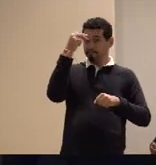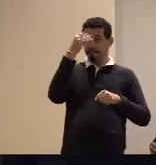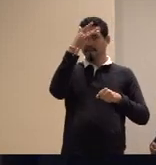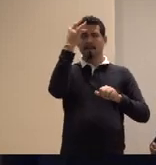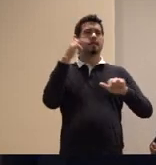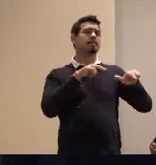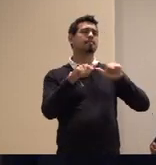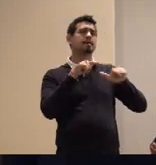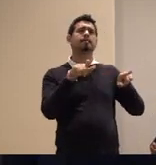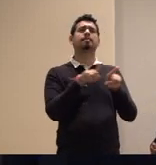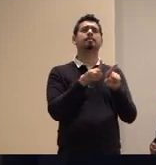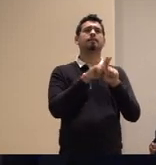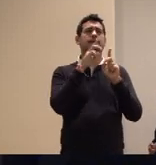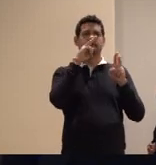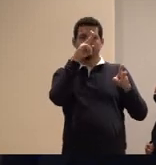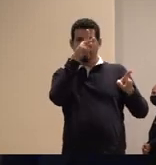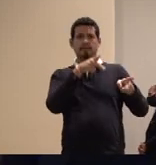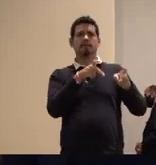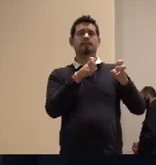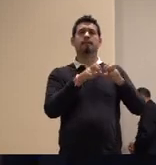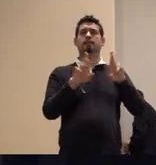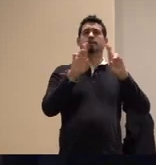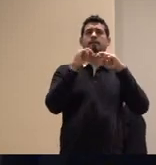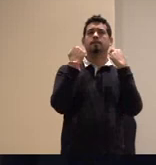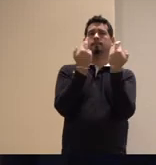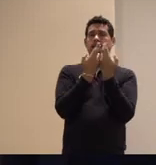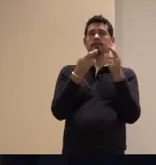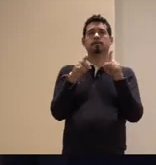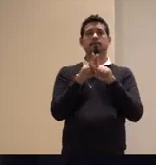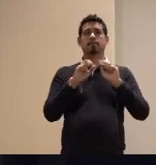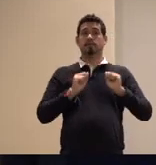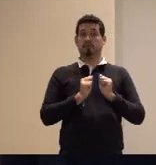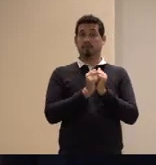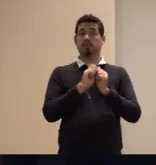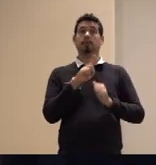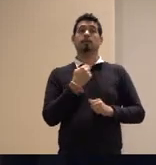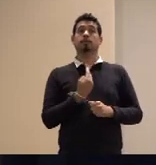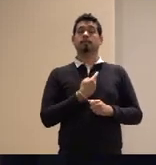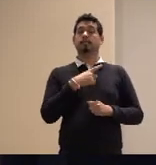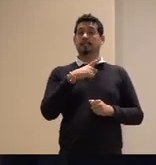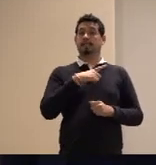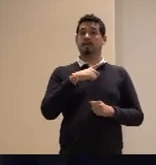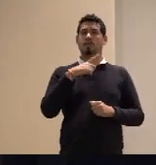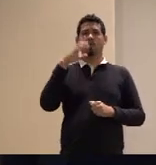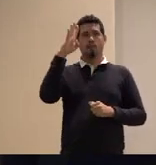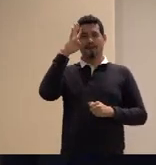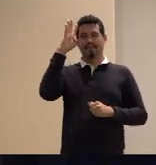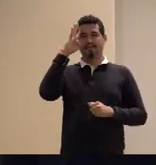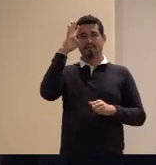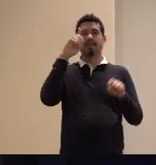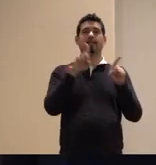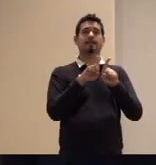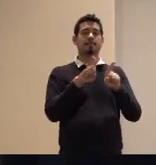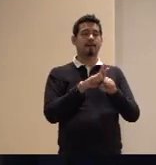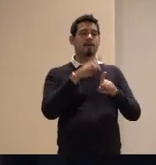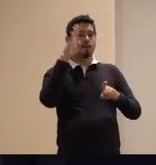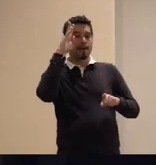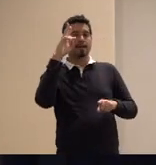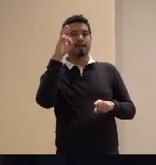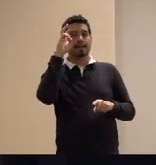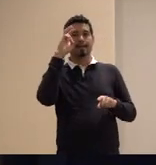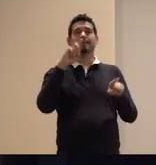usuários também a acompanhar as reuniões do COEGEMAS. Nós temos na quarta-feira, quarta e quinta, em